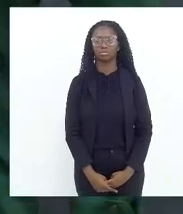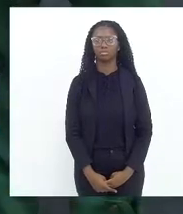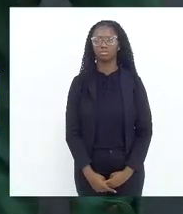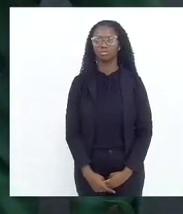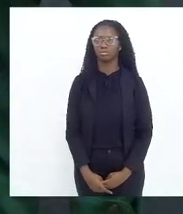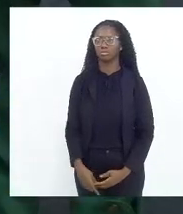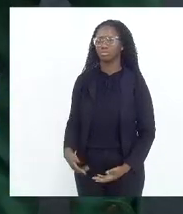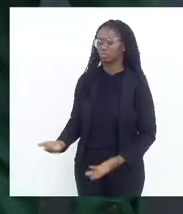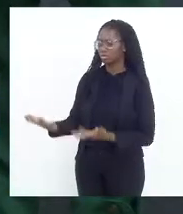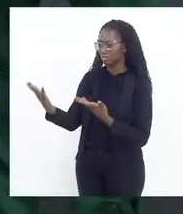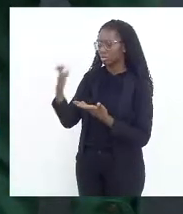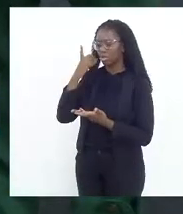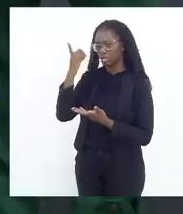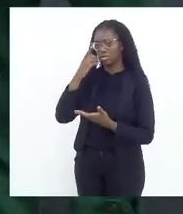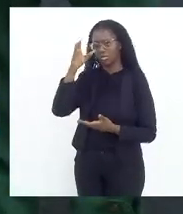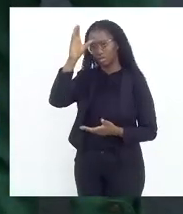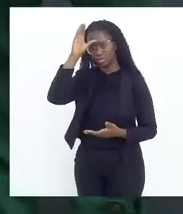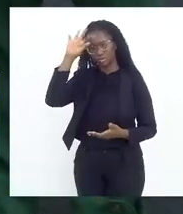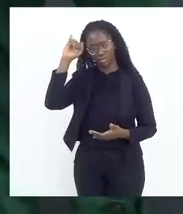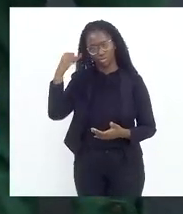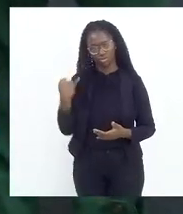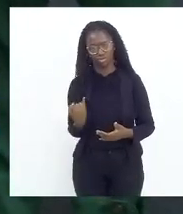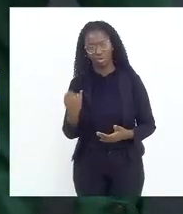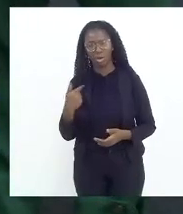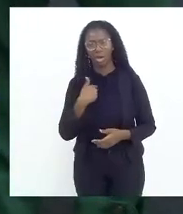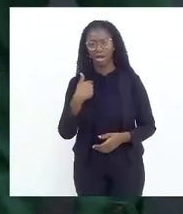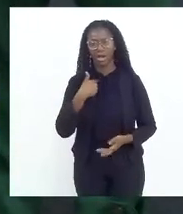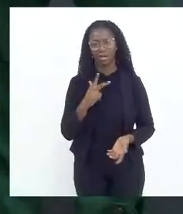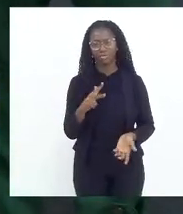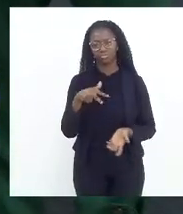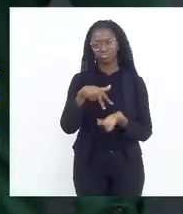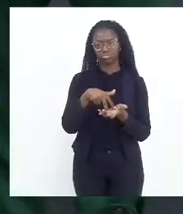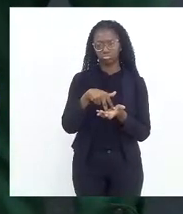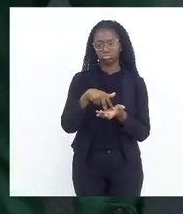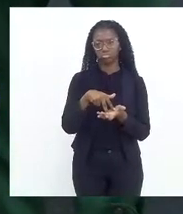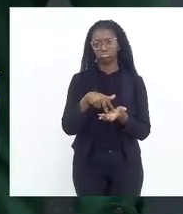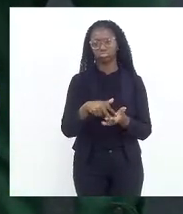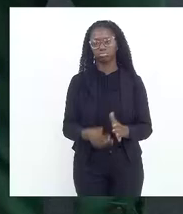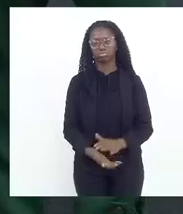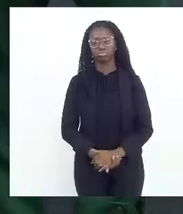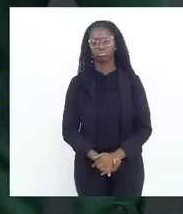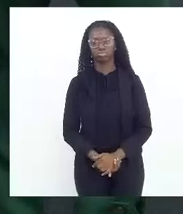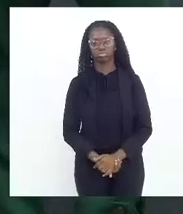Deputada Tia Ju, eu tenho uma posição muito